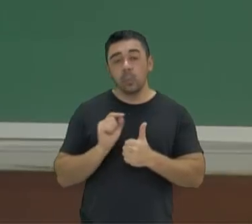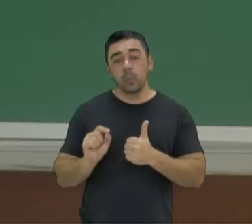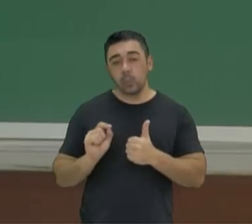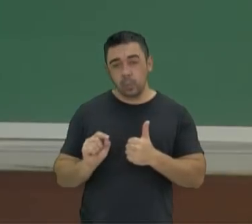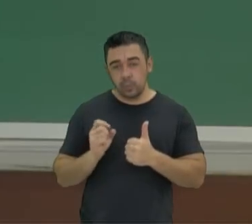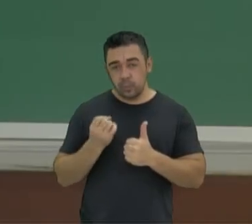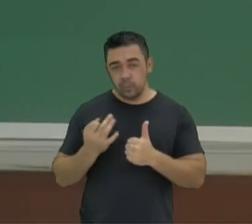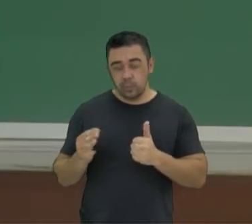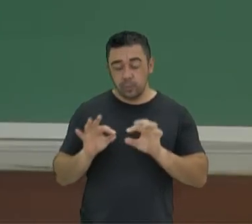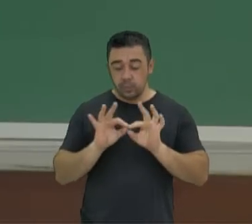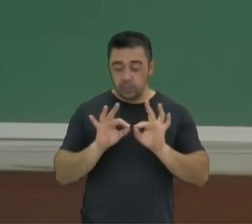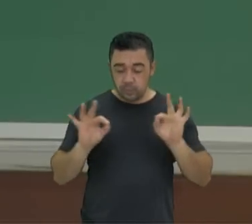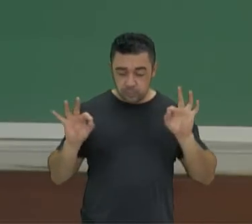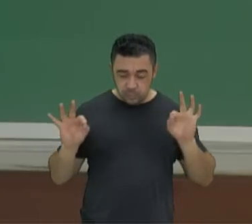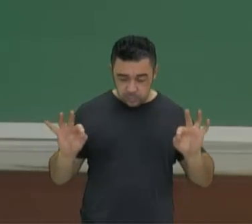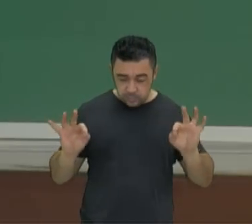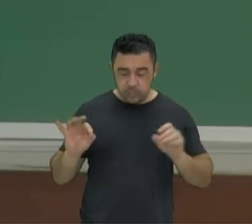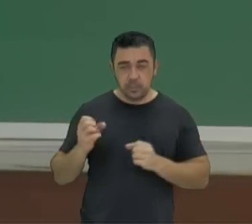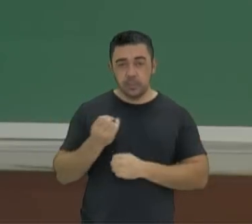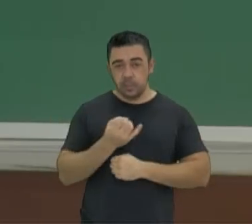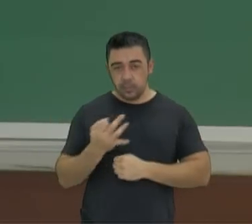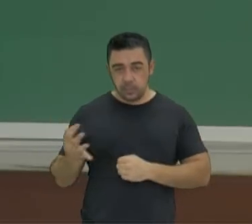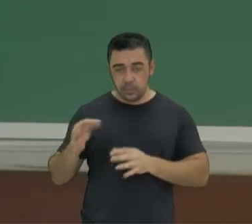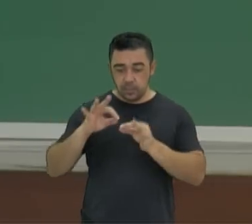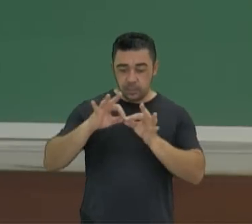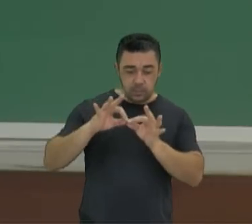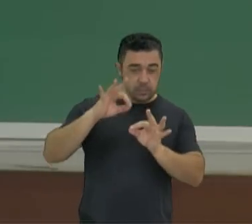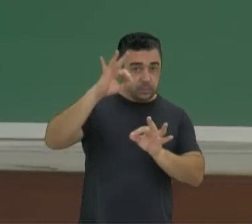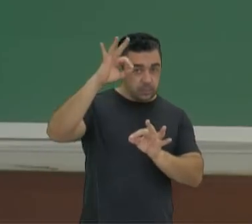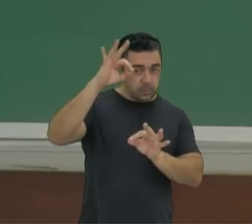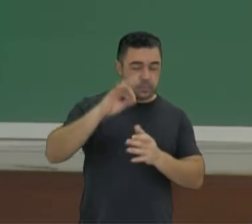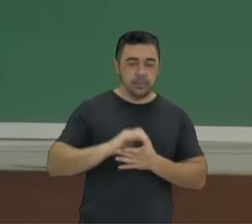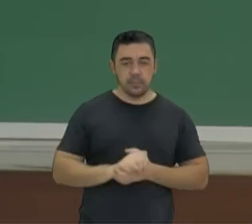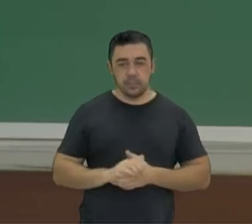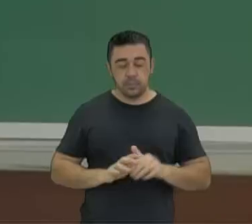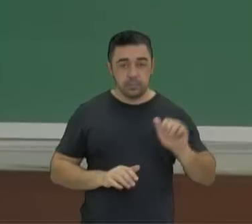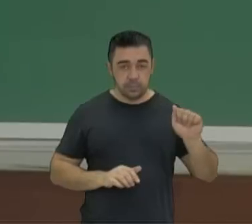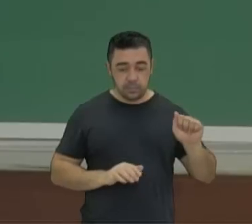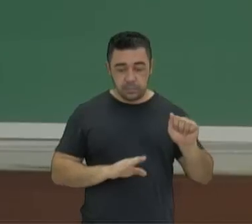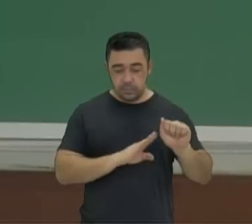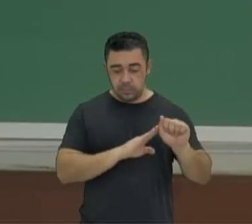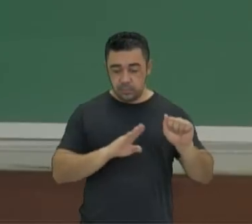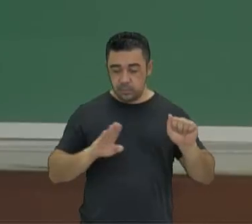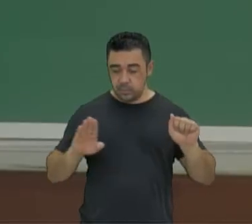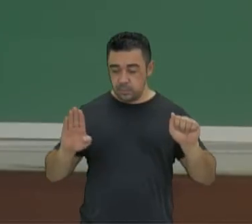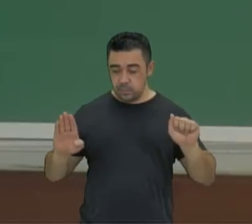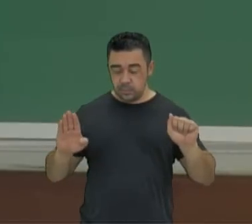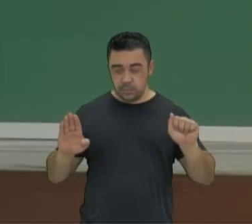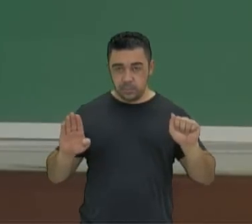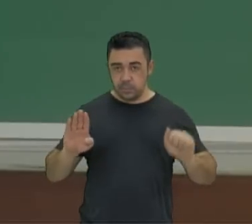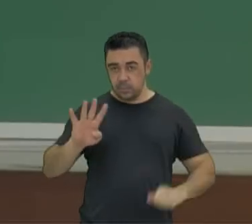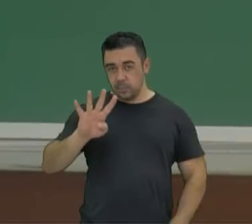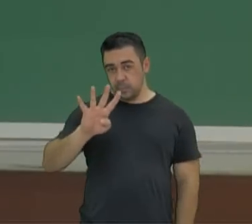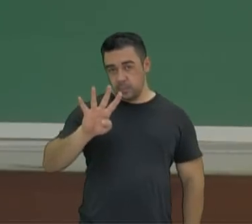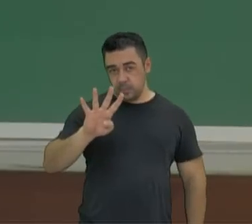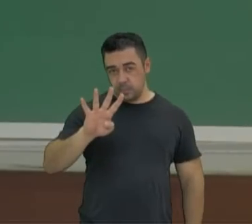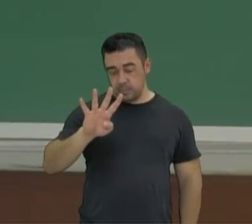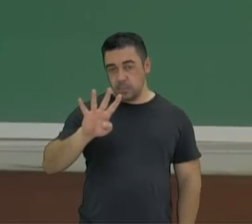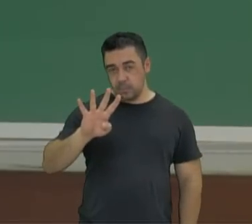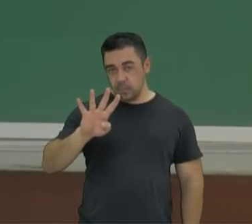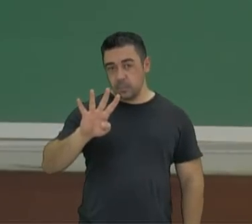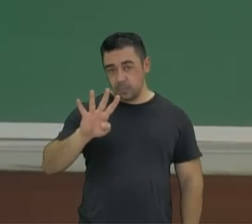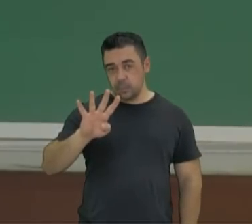A medida da base e a medida da altura. Se do ponto A até o ponto B eu tenho 4